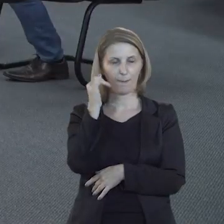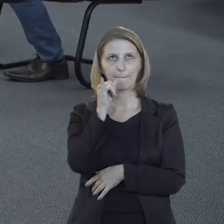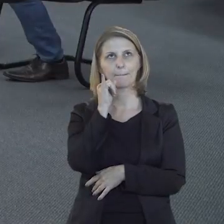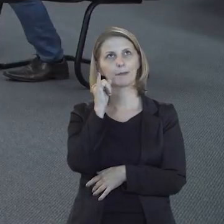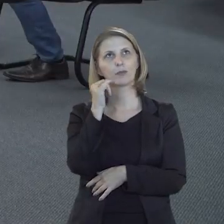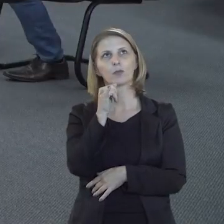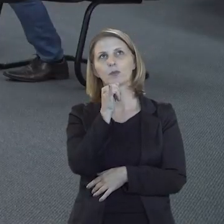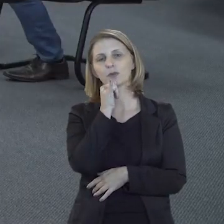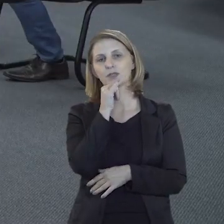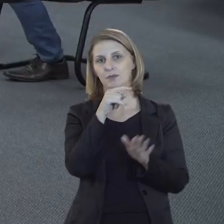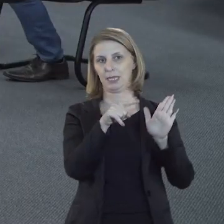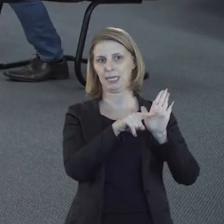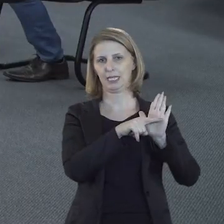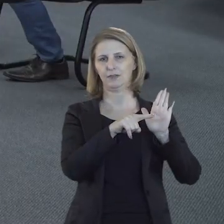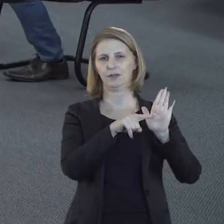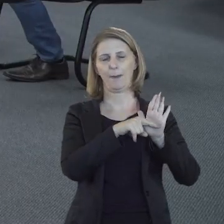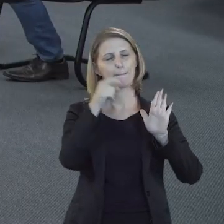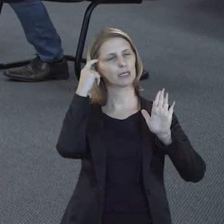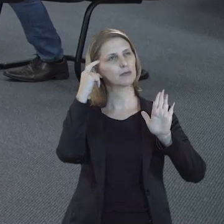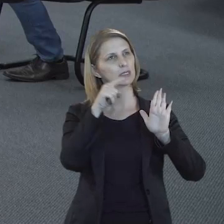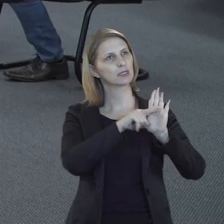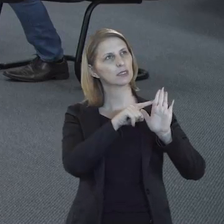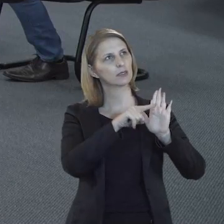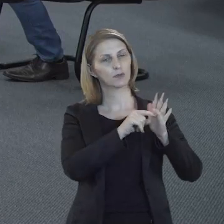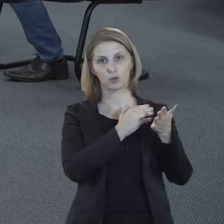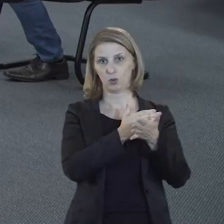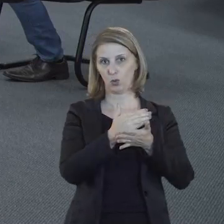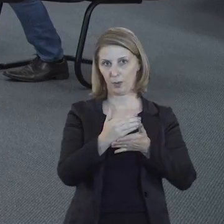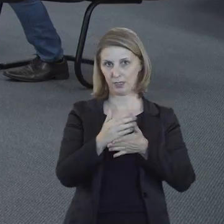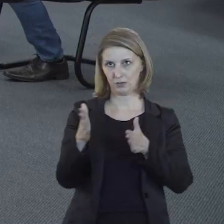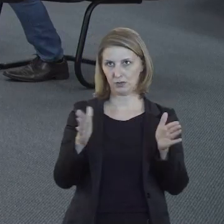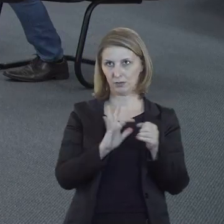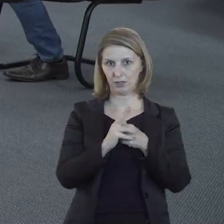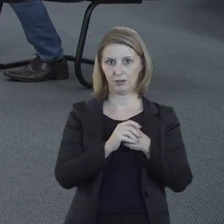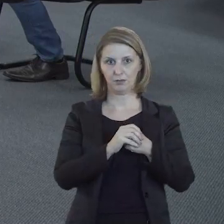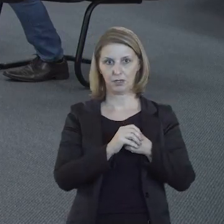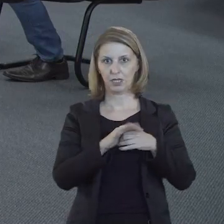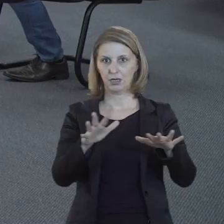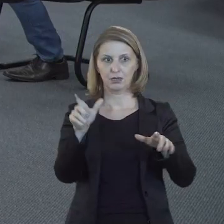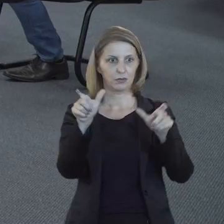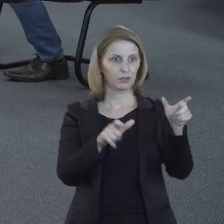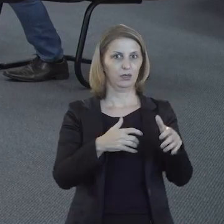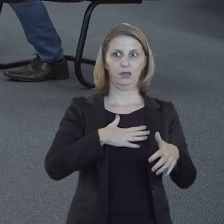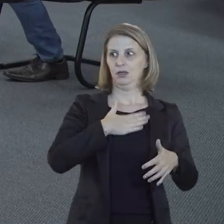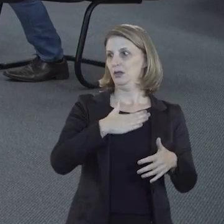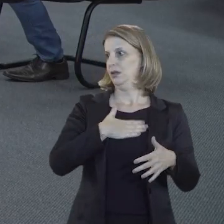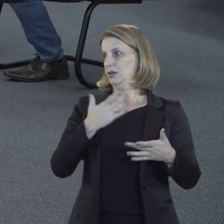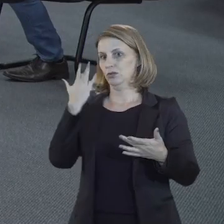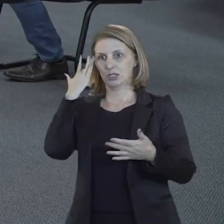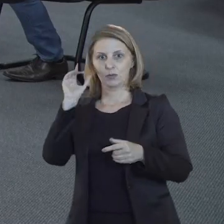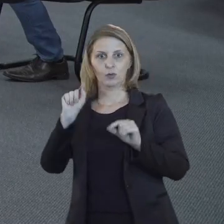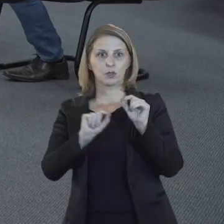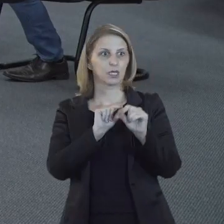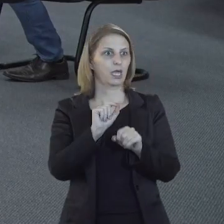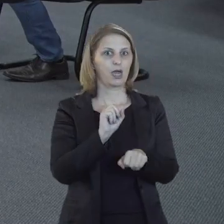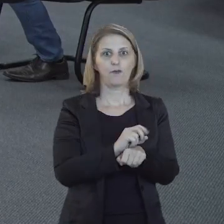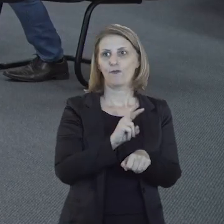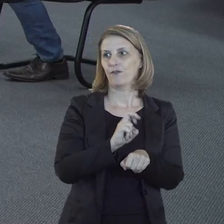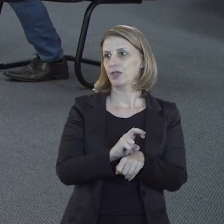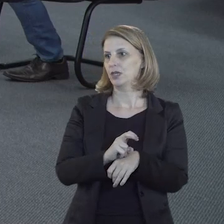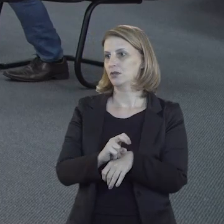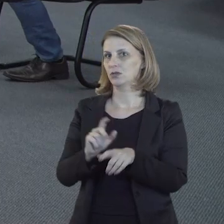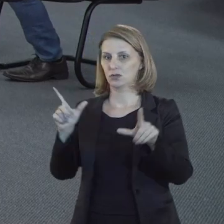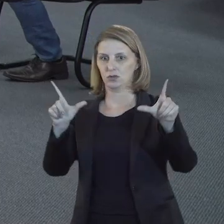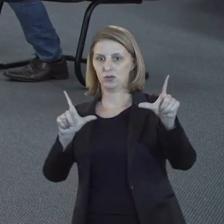Eu acho que, assim, com relação à negatividade, né, uma coisa que eu fiz, no início da pandemia, estava todo mundo assustado, ninguém sabia o que era